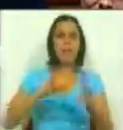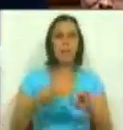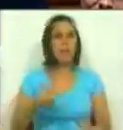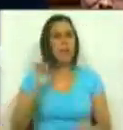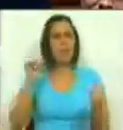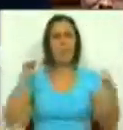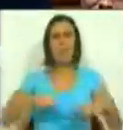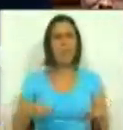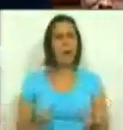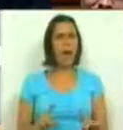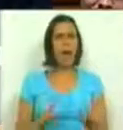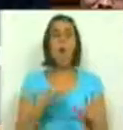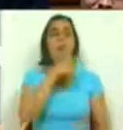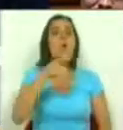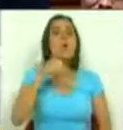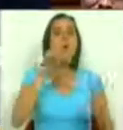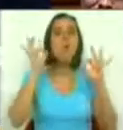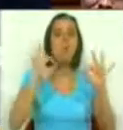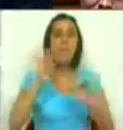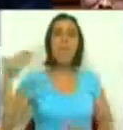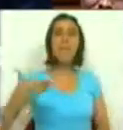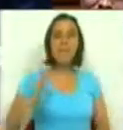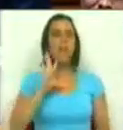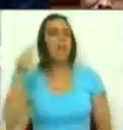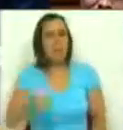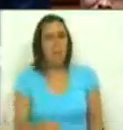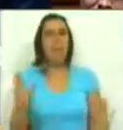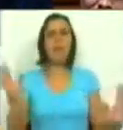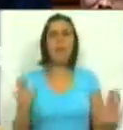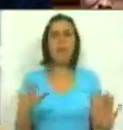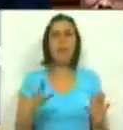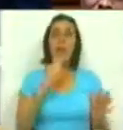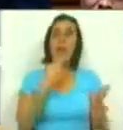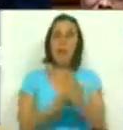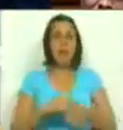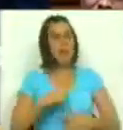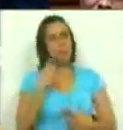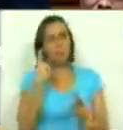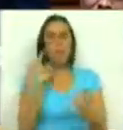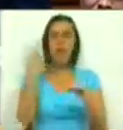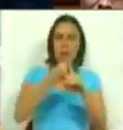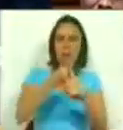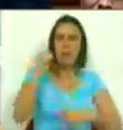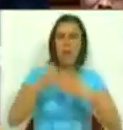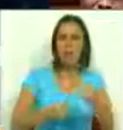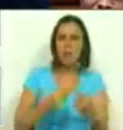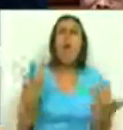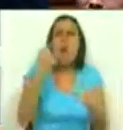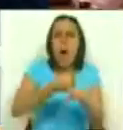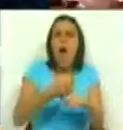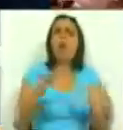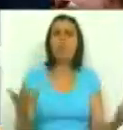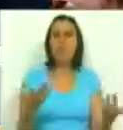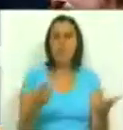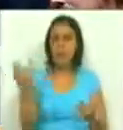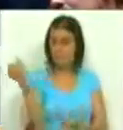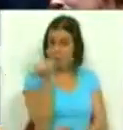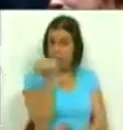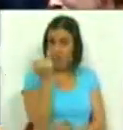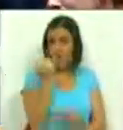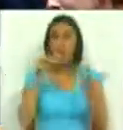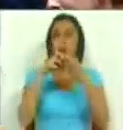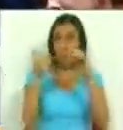um pacto, seus deputados, foi um compromisso com direitos e com deveres. Dar expressão à luta e ao protesto, mas qual luta? A de